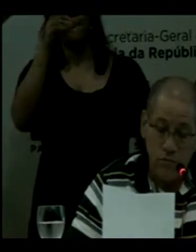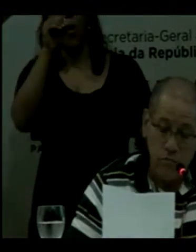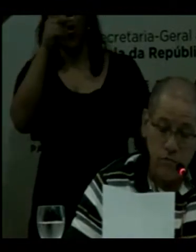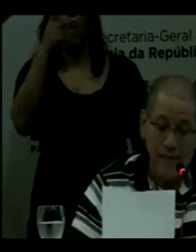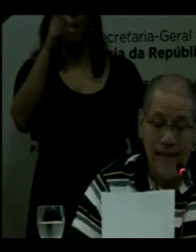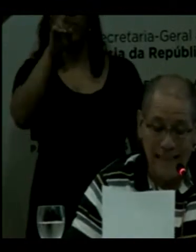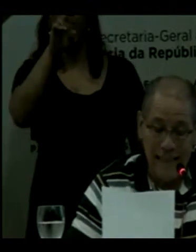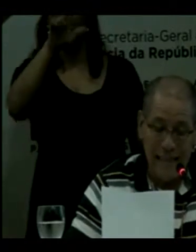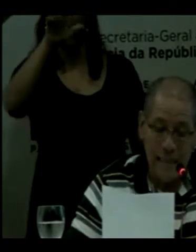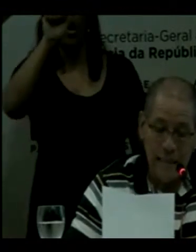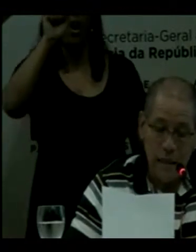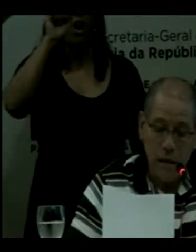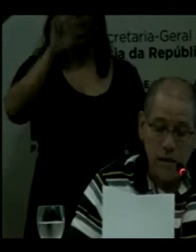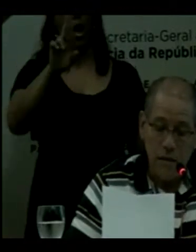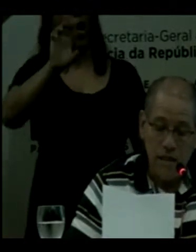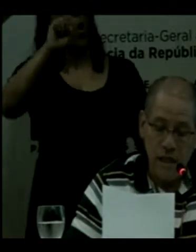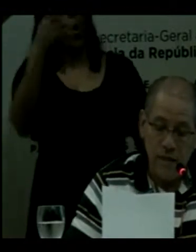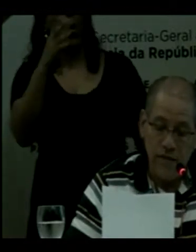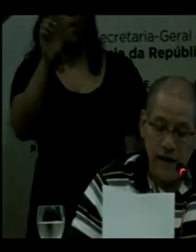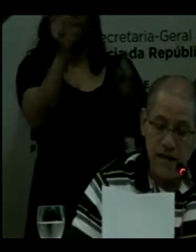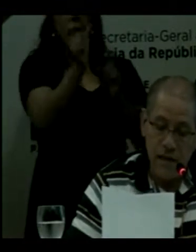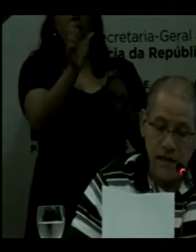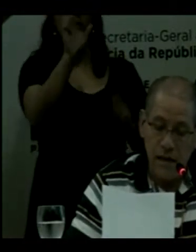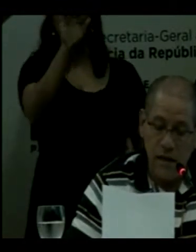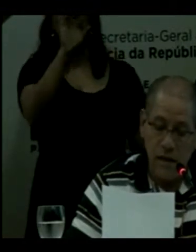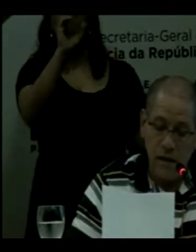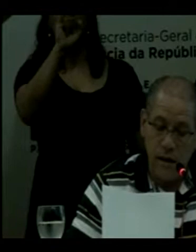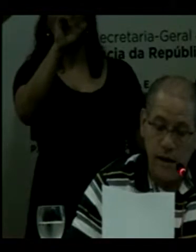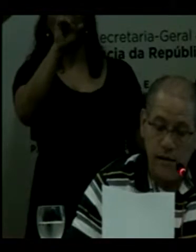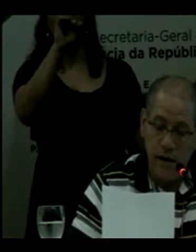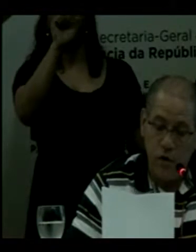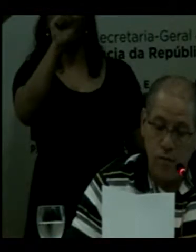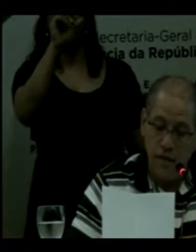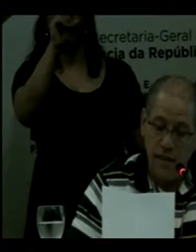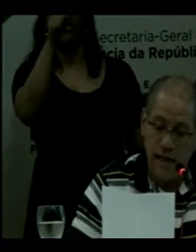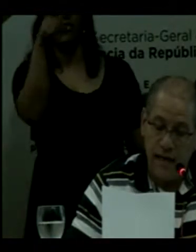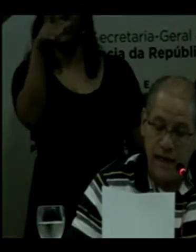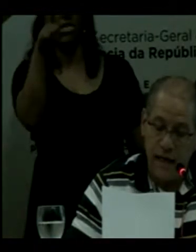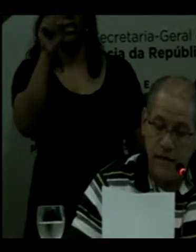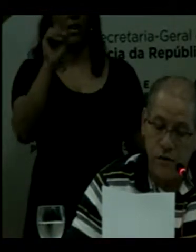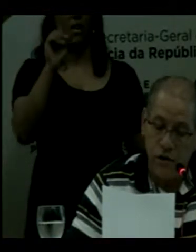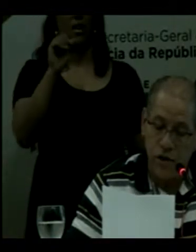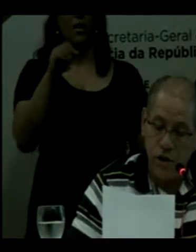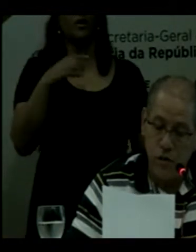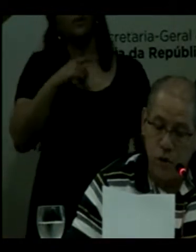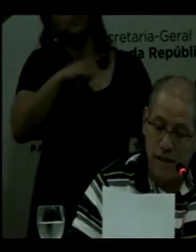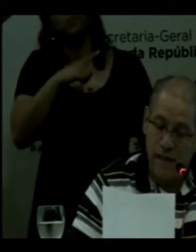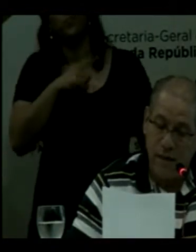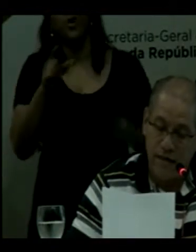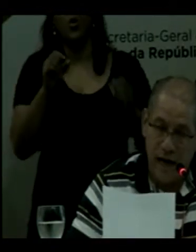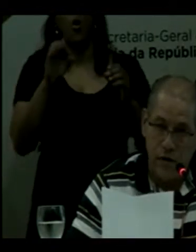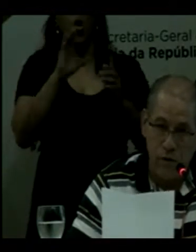cidadã. O sistema deverá ter como centralidade o